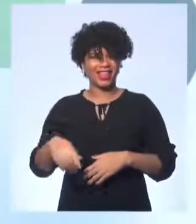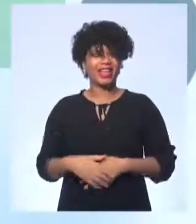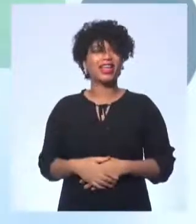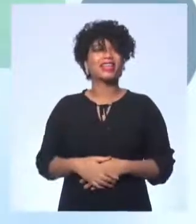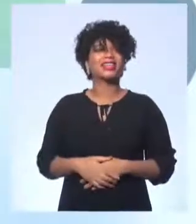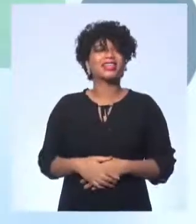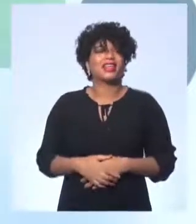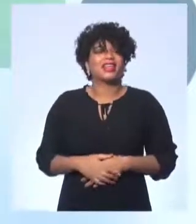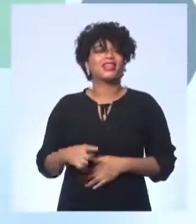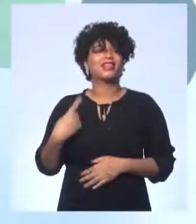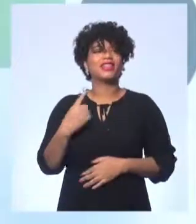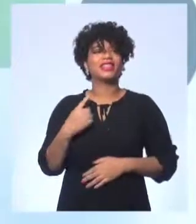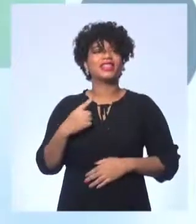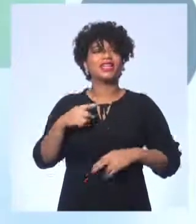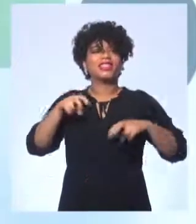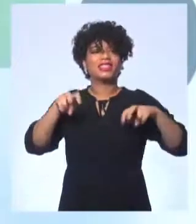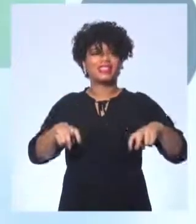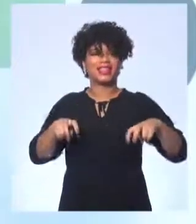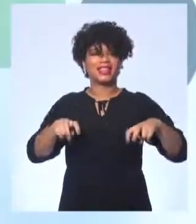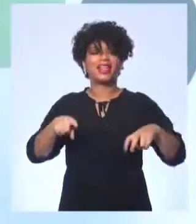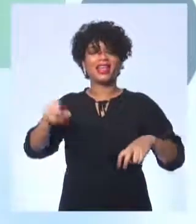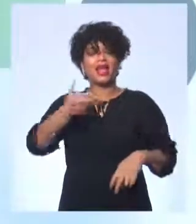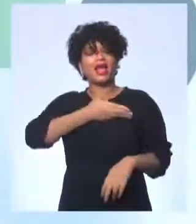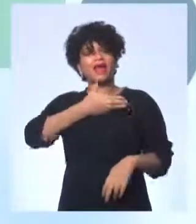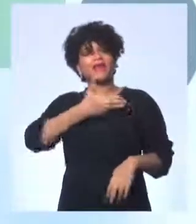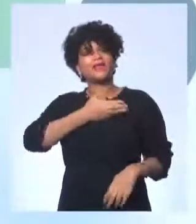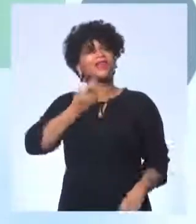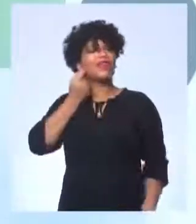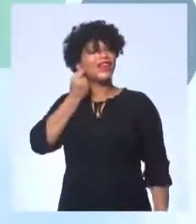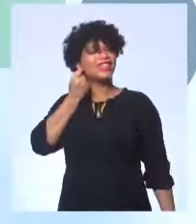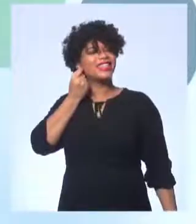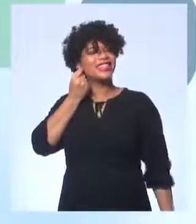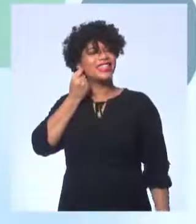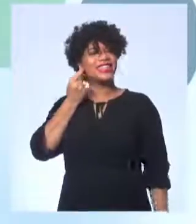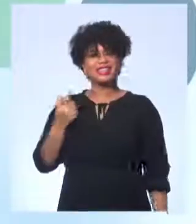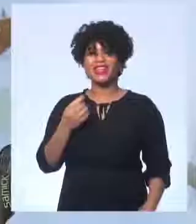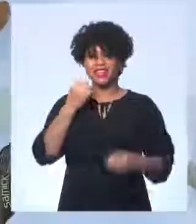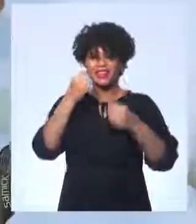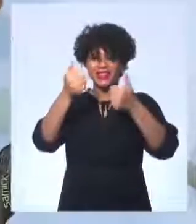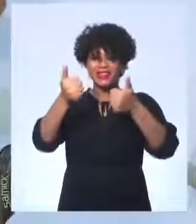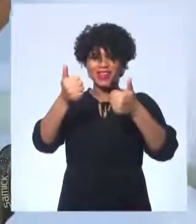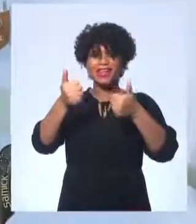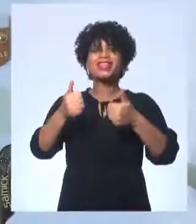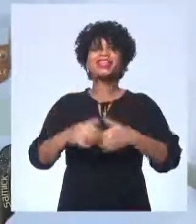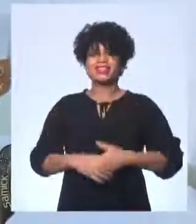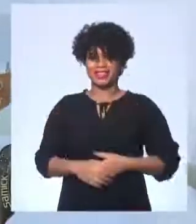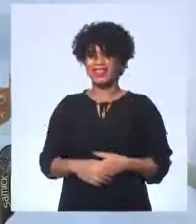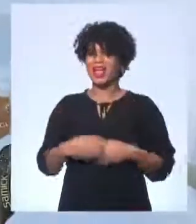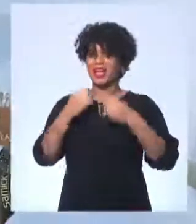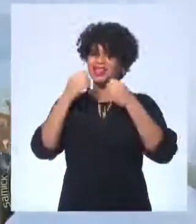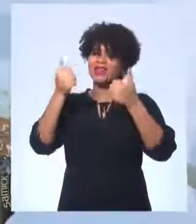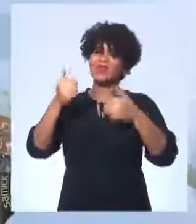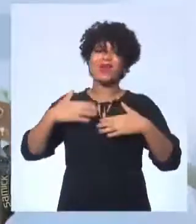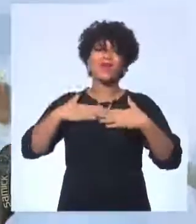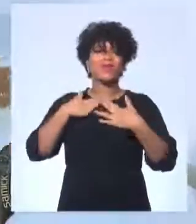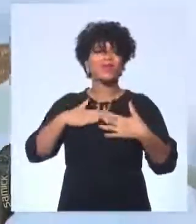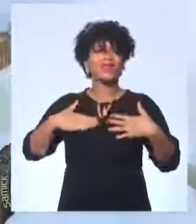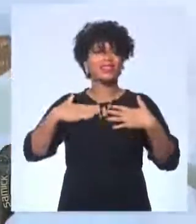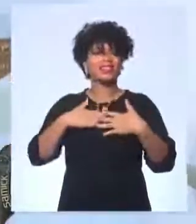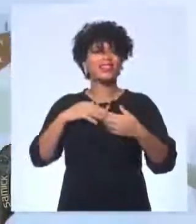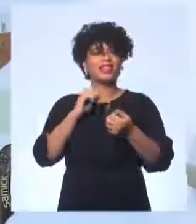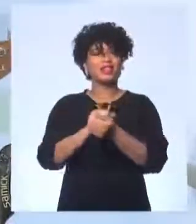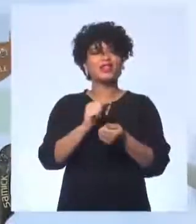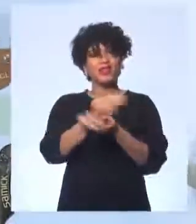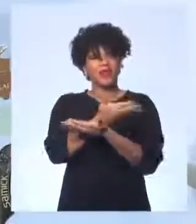Que a gente senta um do lado do outro, que é o meu amigão Anderson Félix. Tudo bem, Anderson? Tudo bom, Thiago? Imenso prazer estar aqui com você e